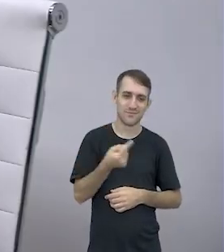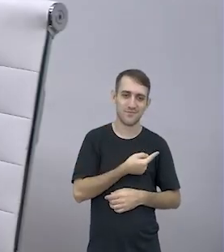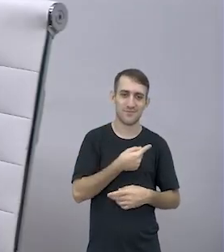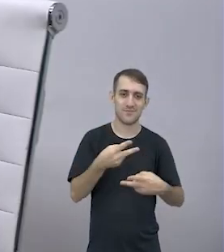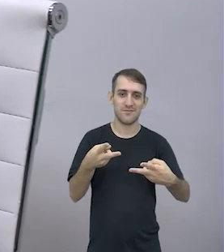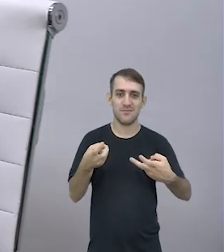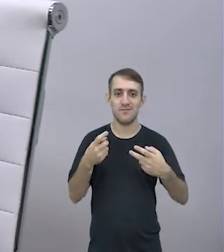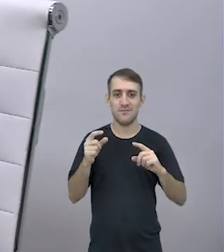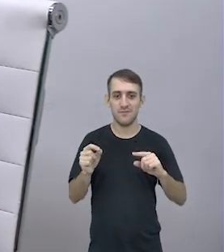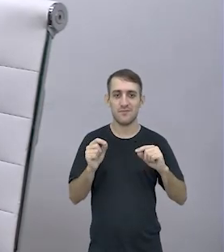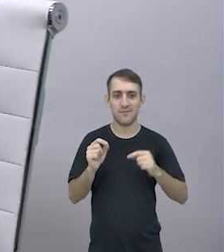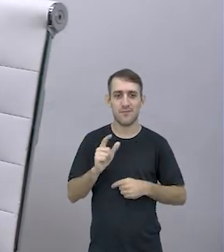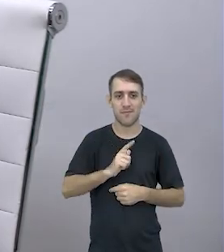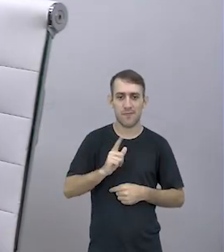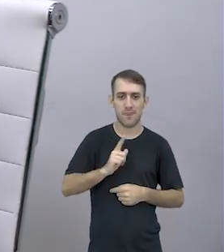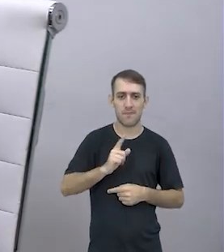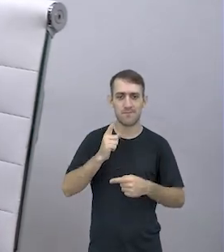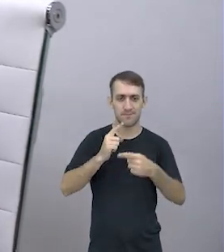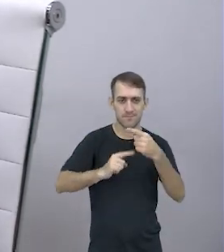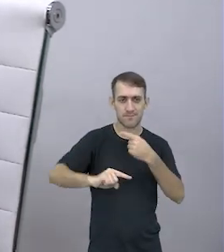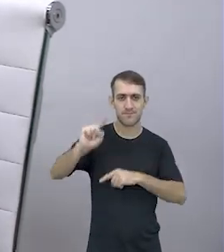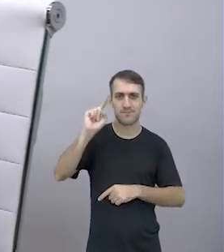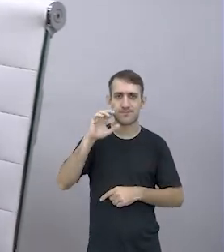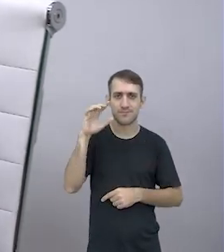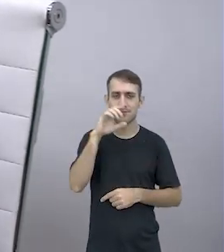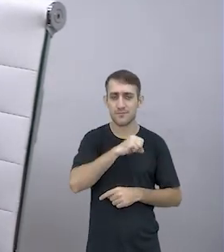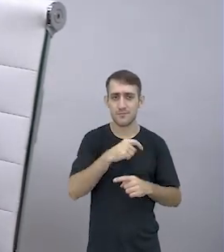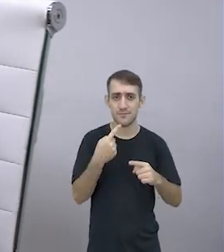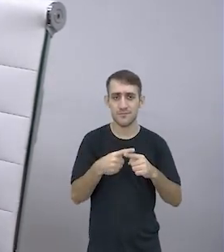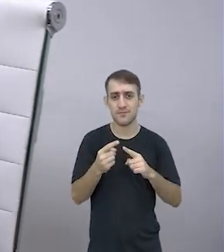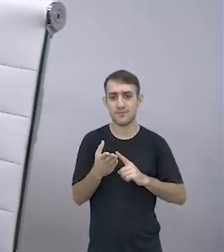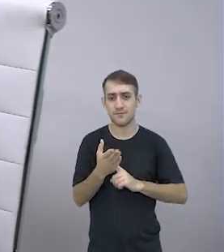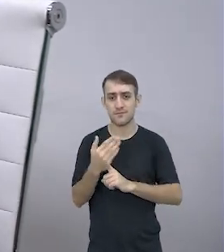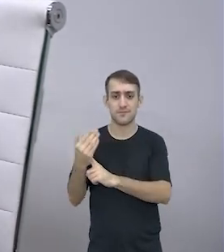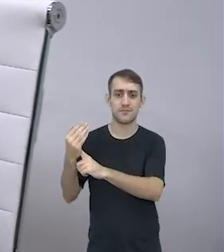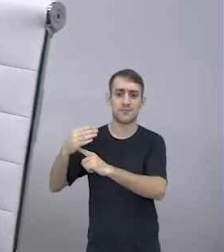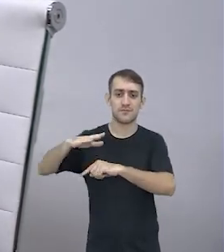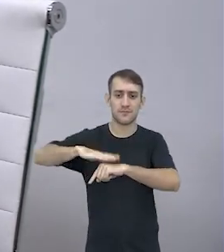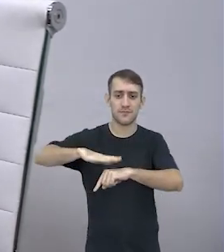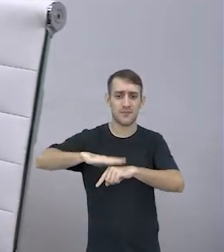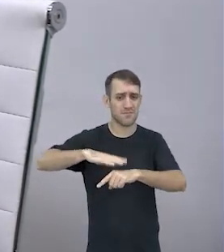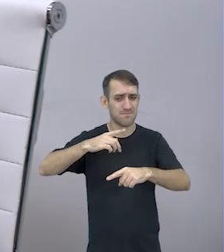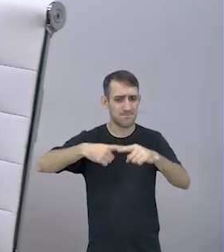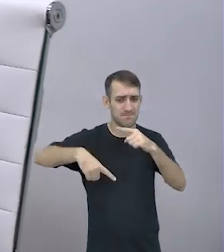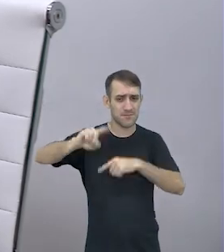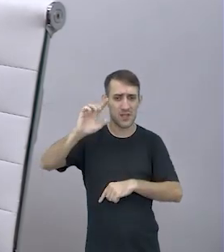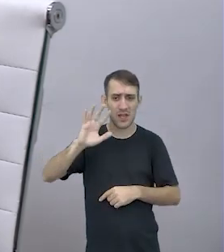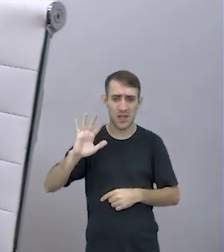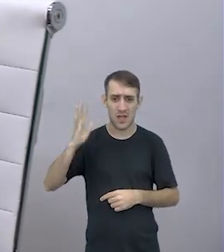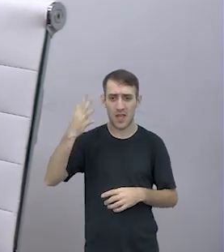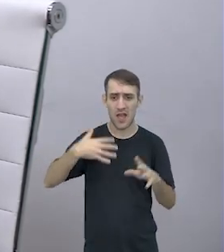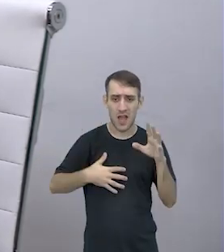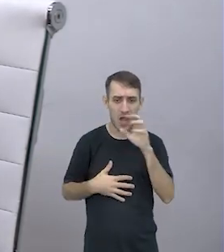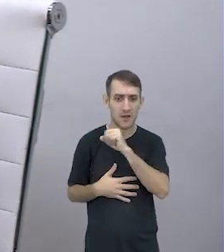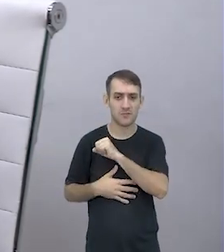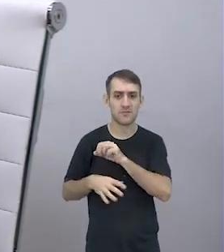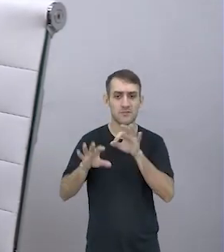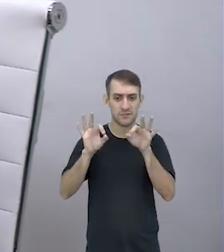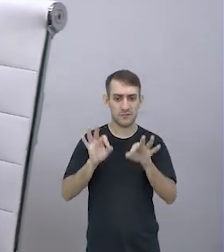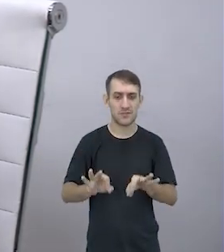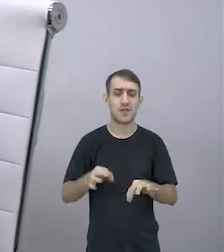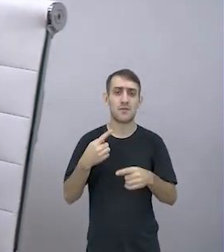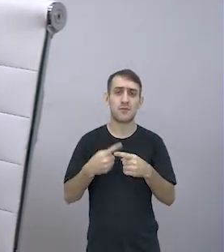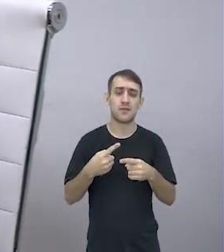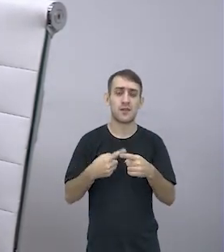percebe que há uma evolução muito rápida devido que a tecnologia faz com que essa evolução aconteça um pouquinho mais rápida.